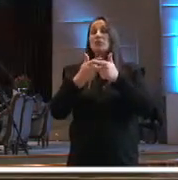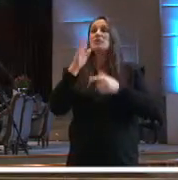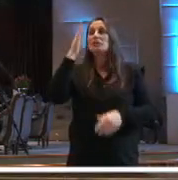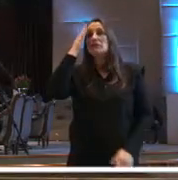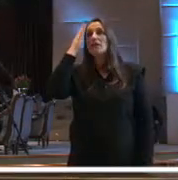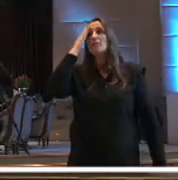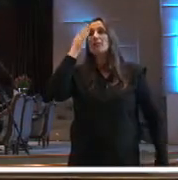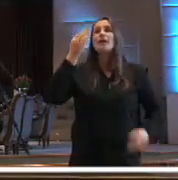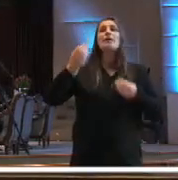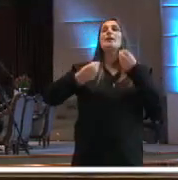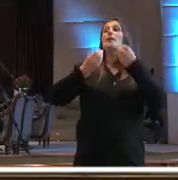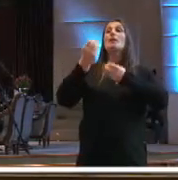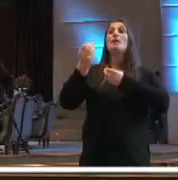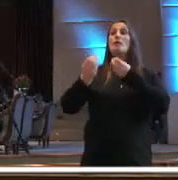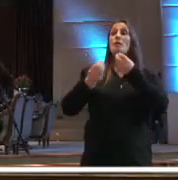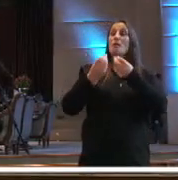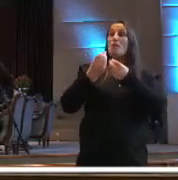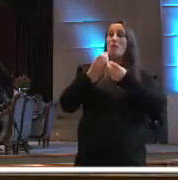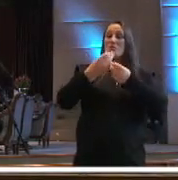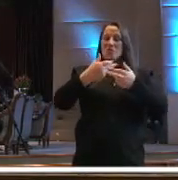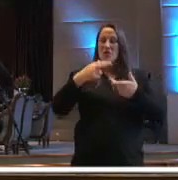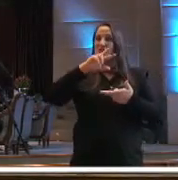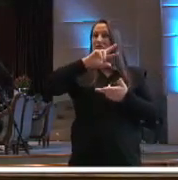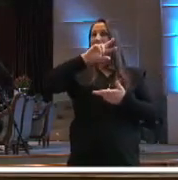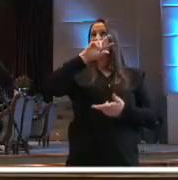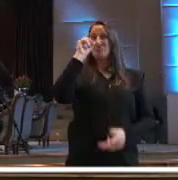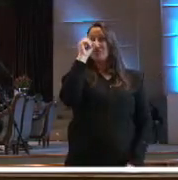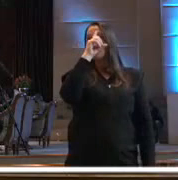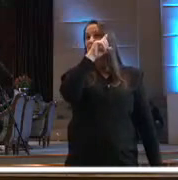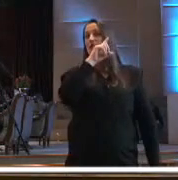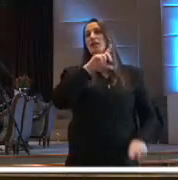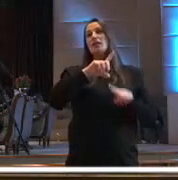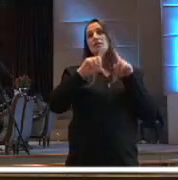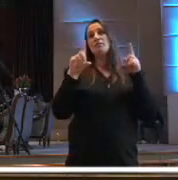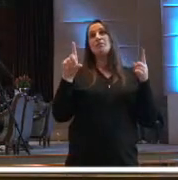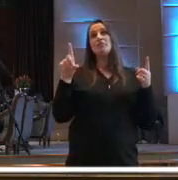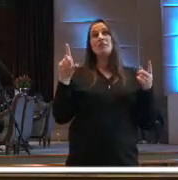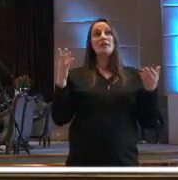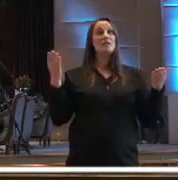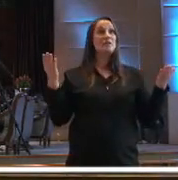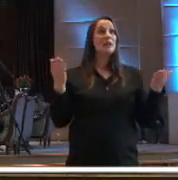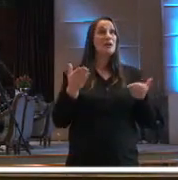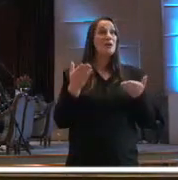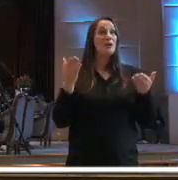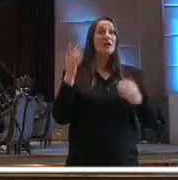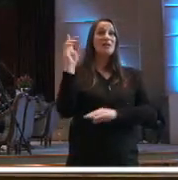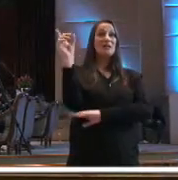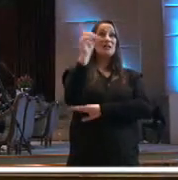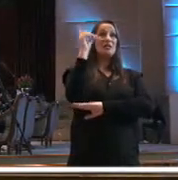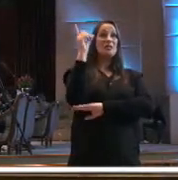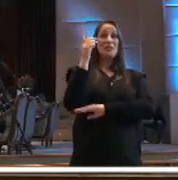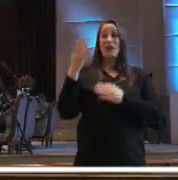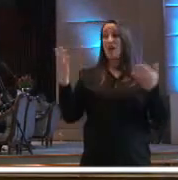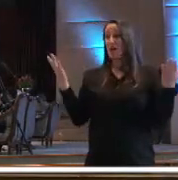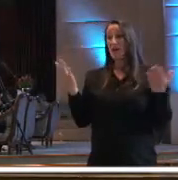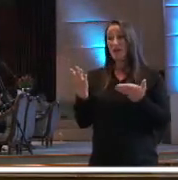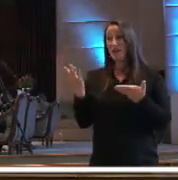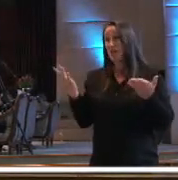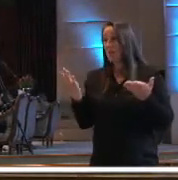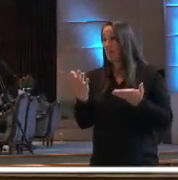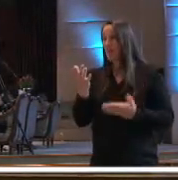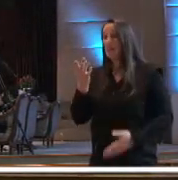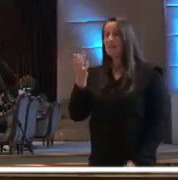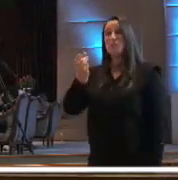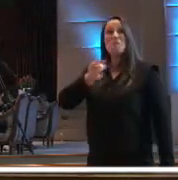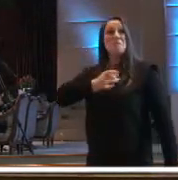como enfrentar situações difíceis, mas ali ele estava dizendo: não tenho saída nenhuma, estou